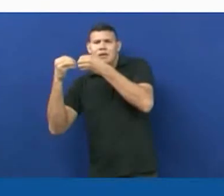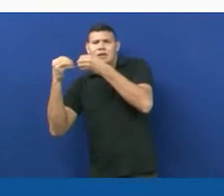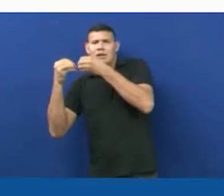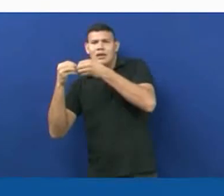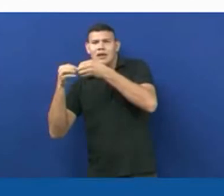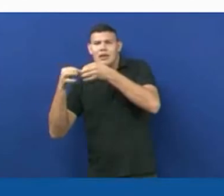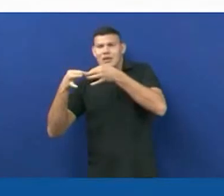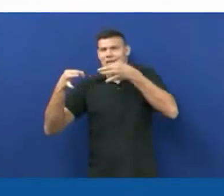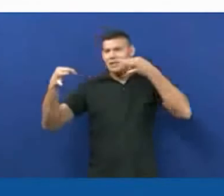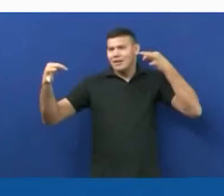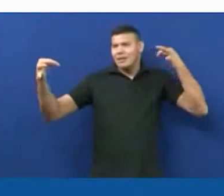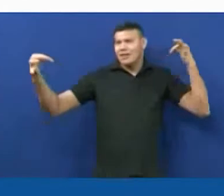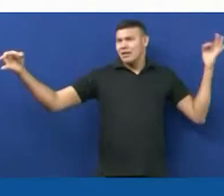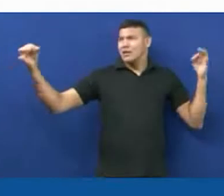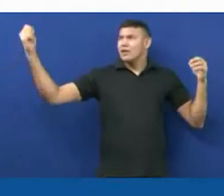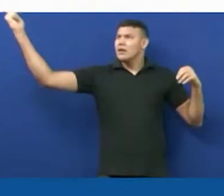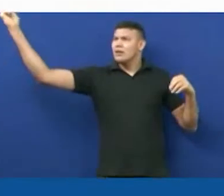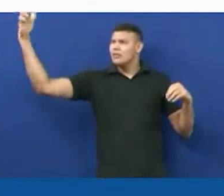Sol?